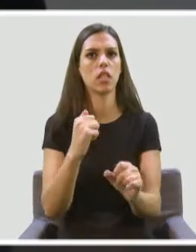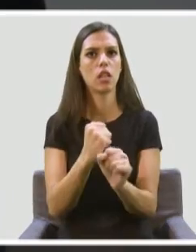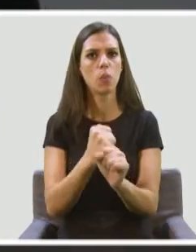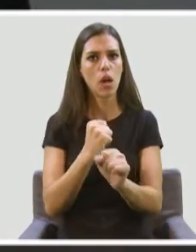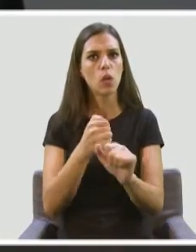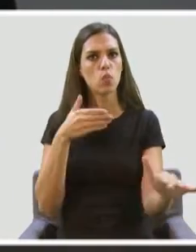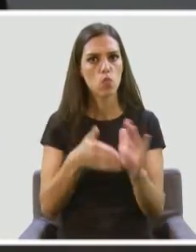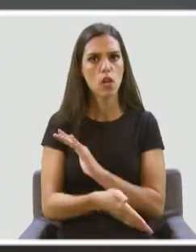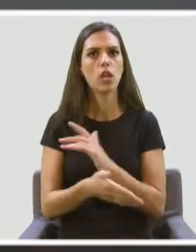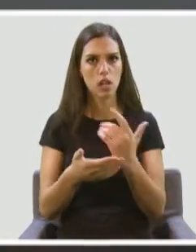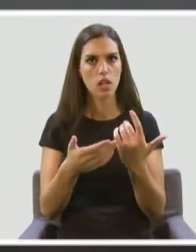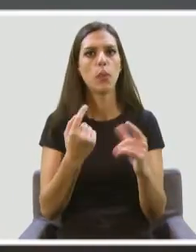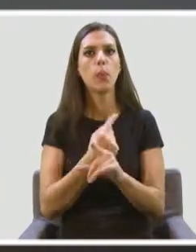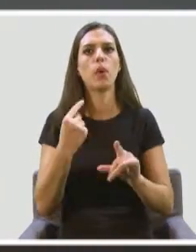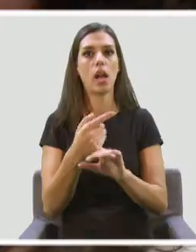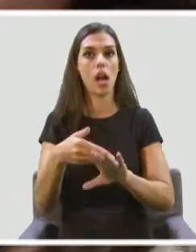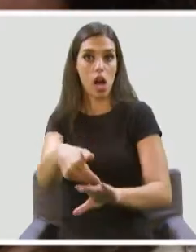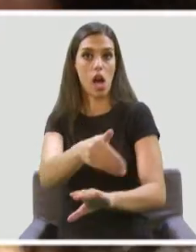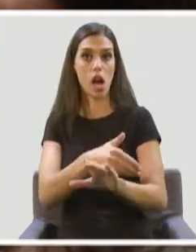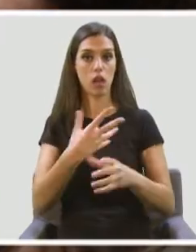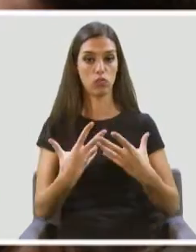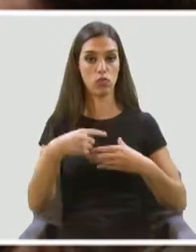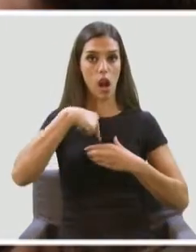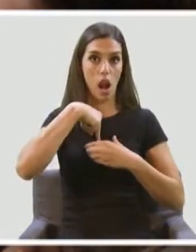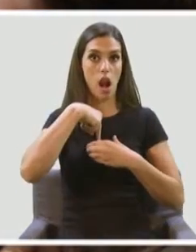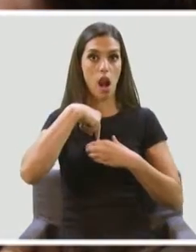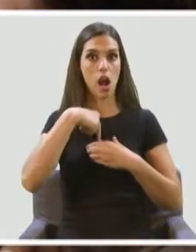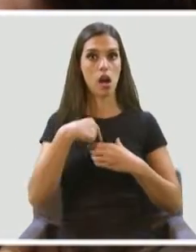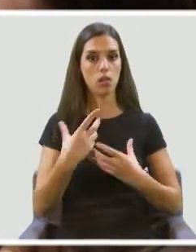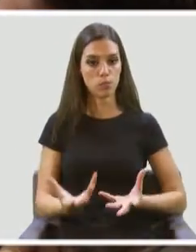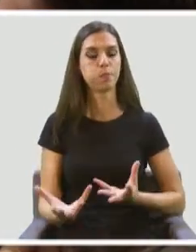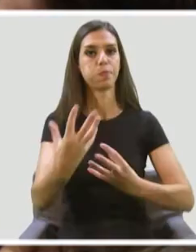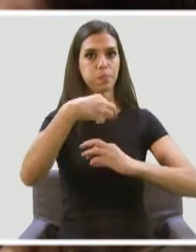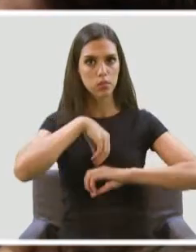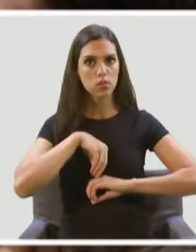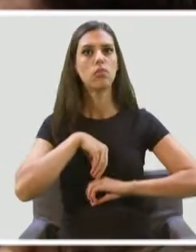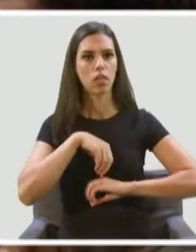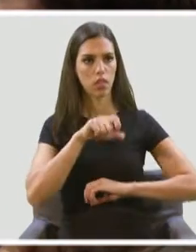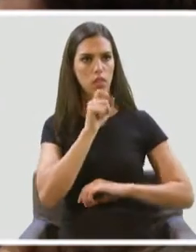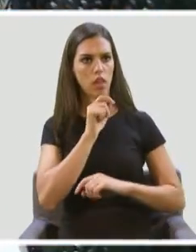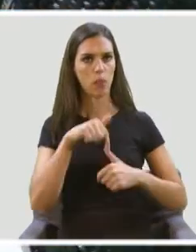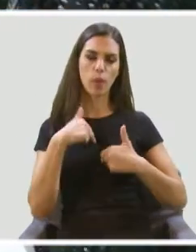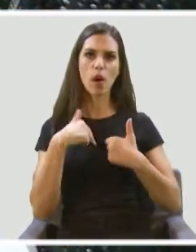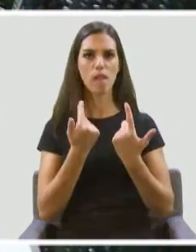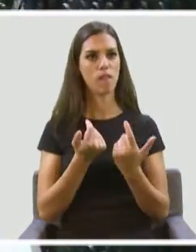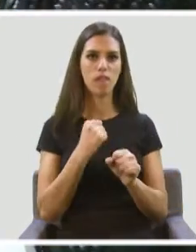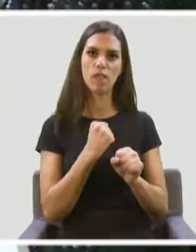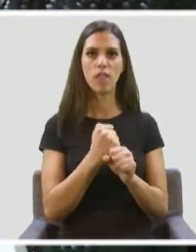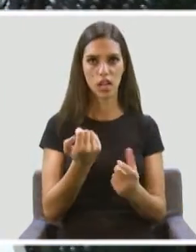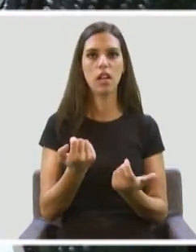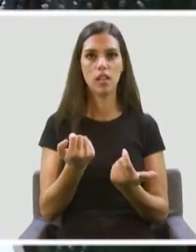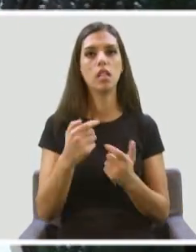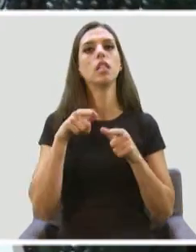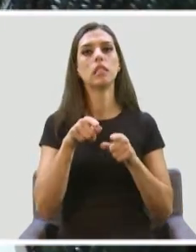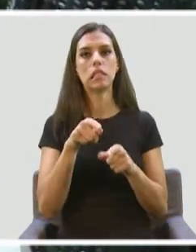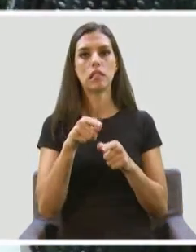no mercado de trabalho, porque tens efetivamente já em ti, sem te aperceberes, uma capacidade de resposta.